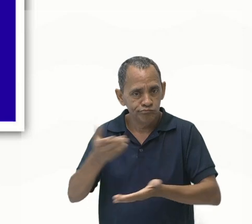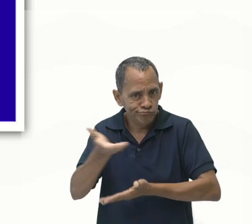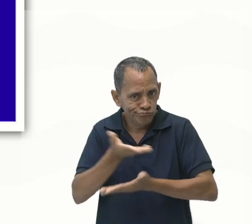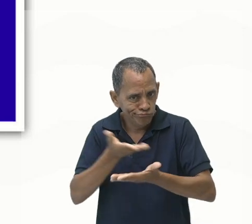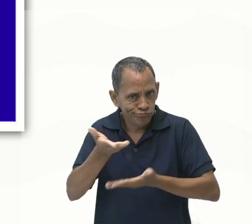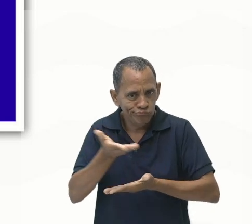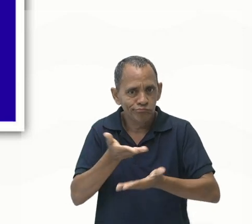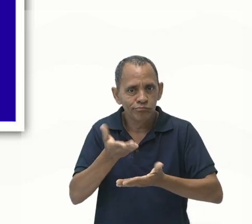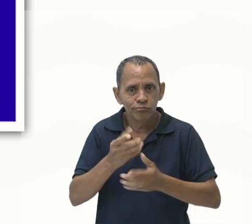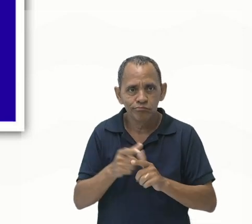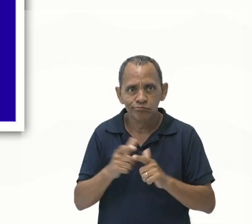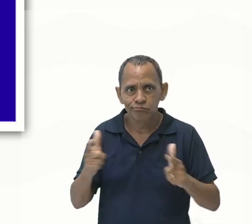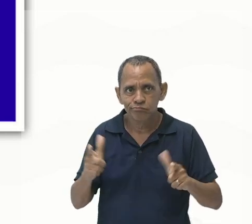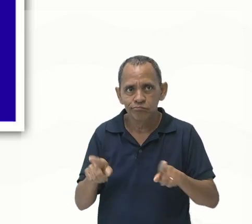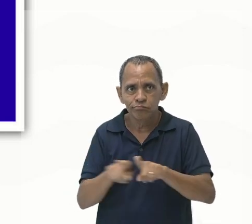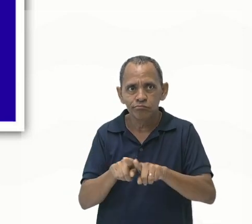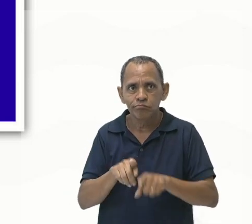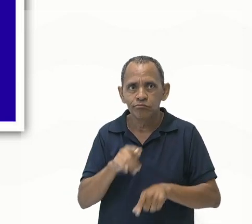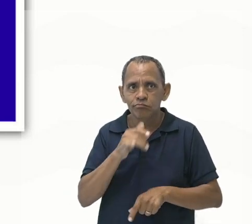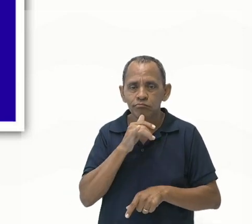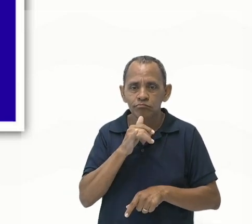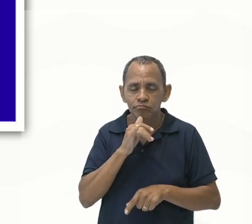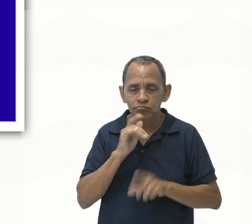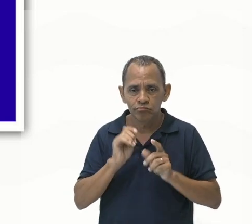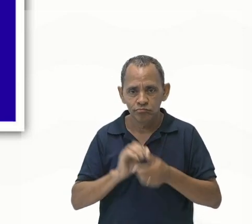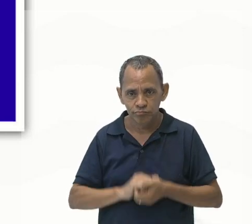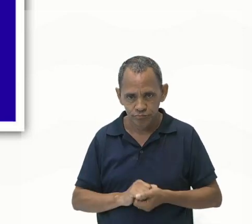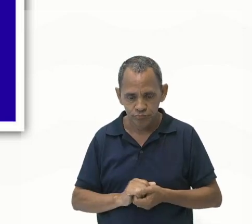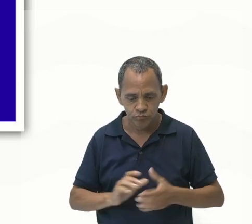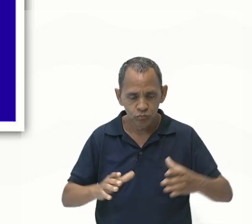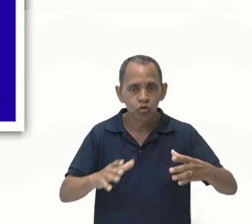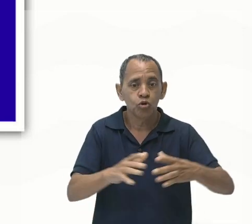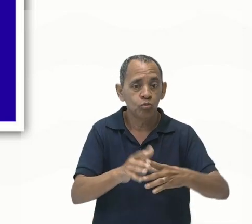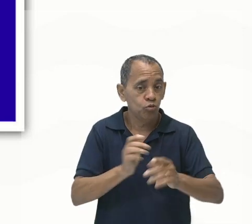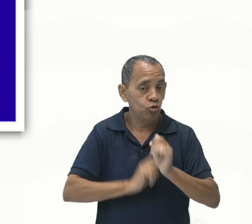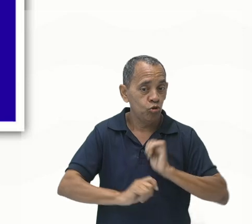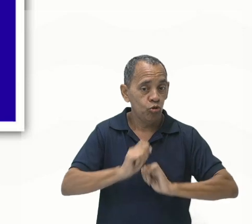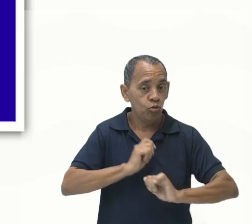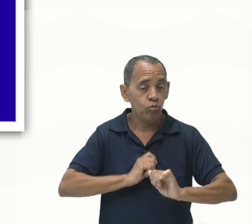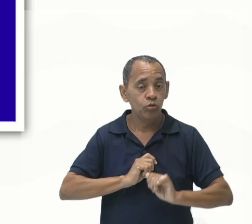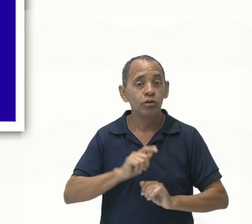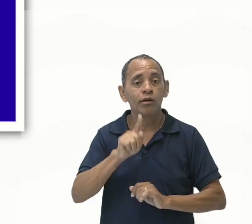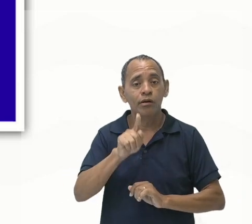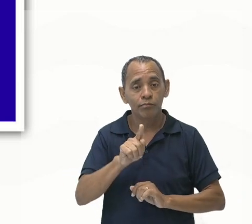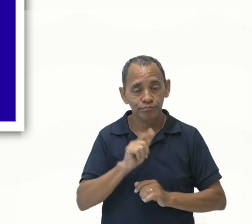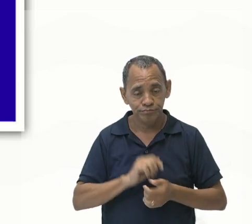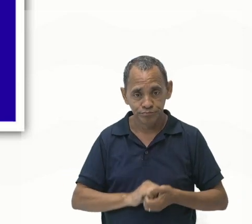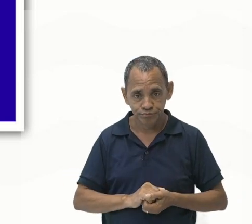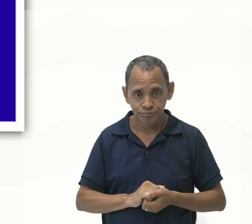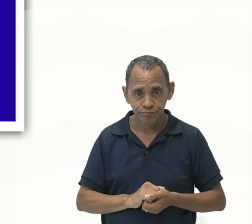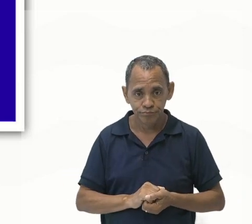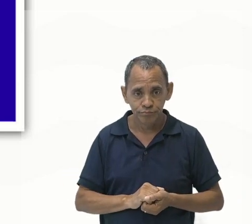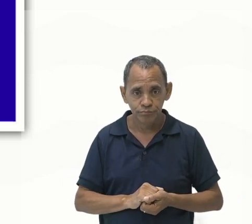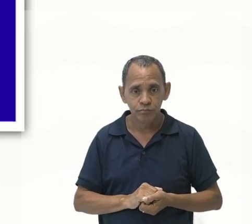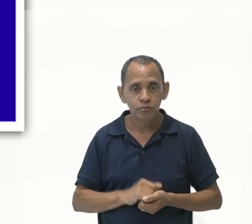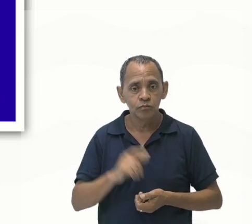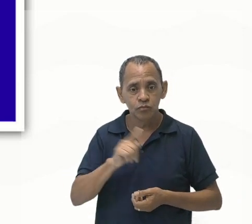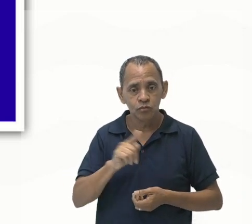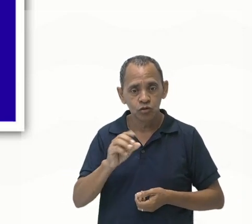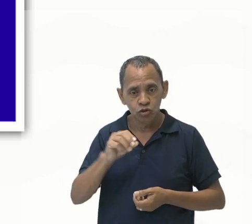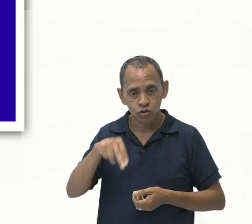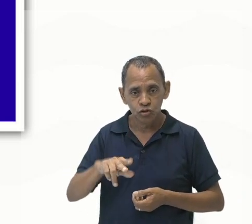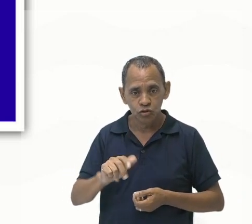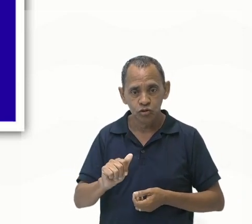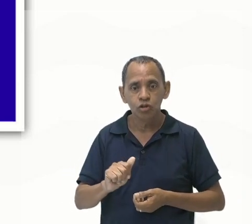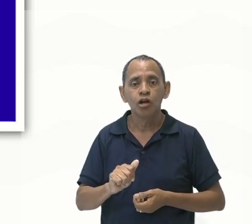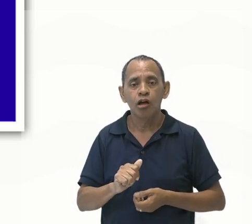significativamente, tá bom? Então, nós temos um entrosamento maior. Exemplo de bloco econômico que está aqui nessa fase, na zona de livre comércio.